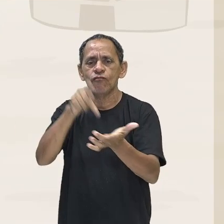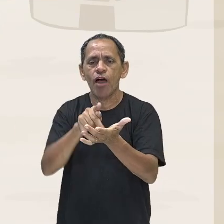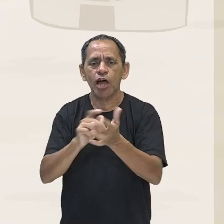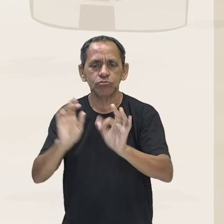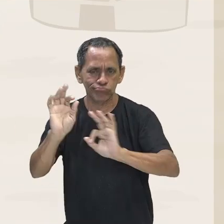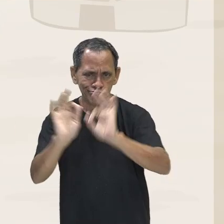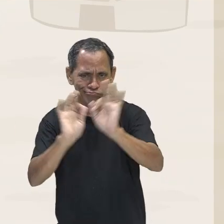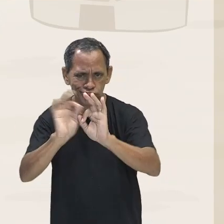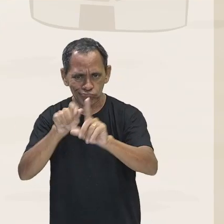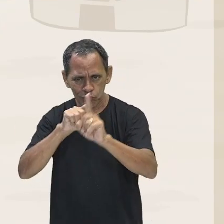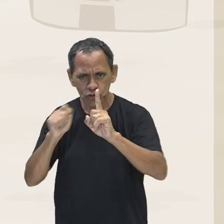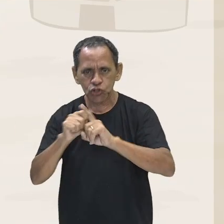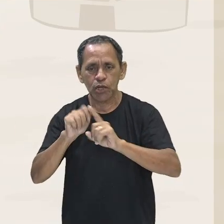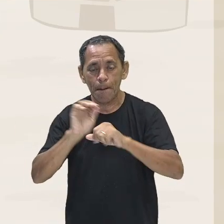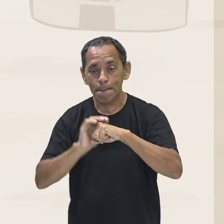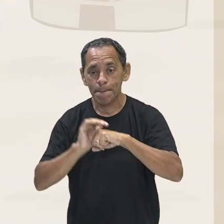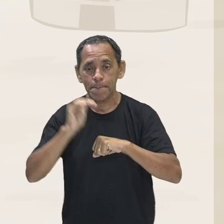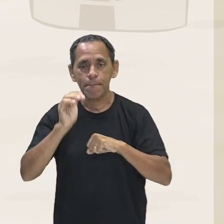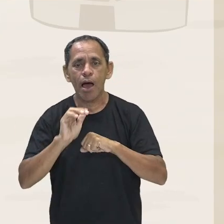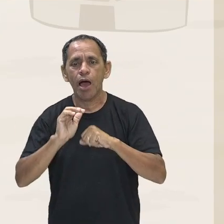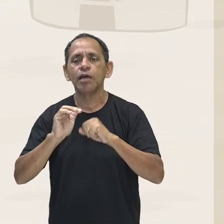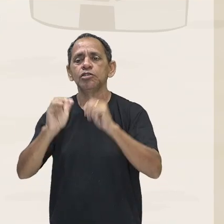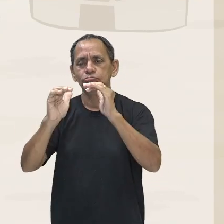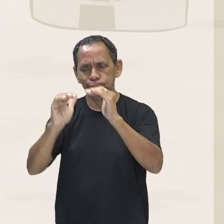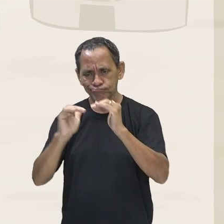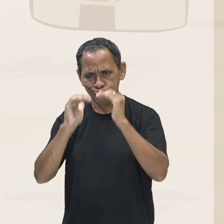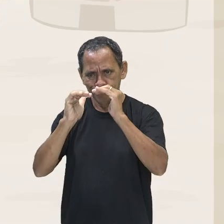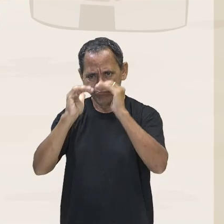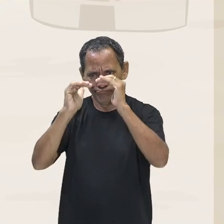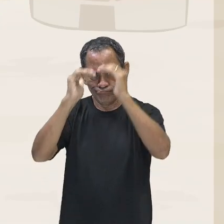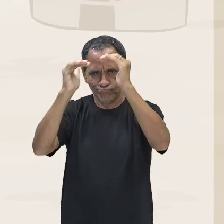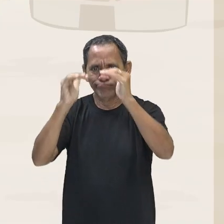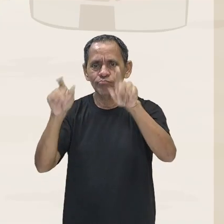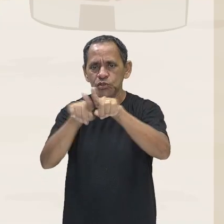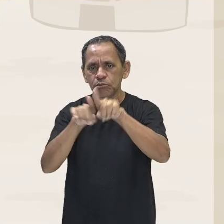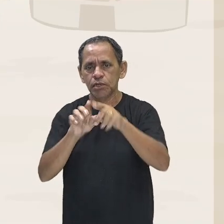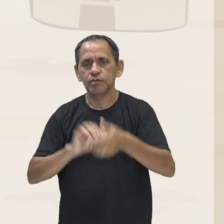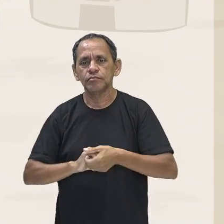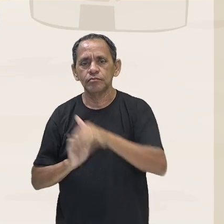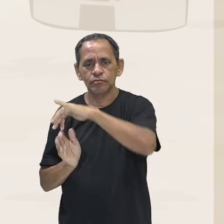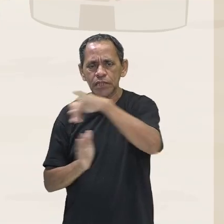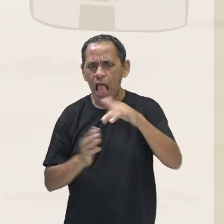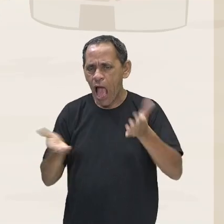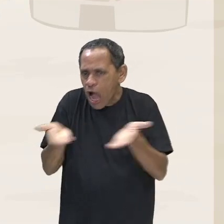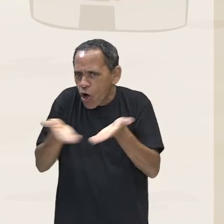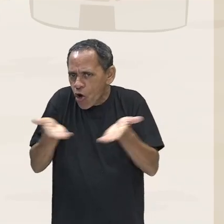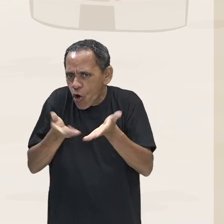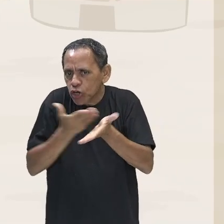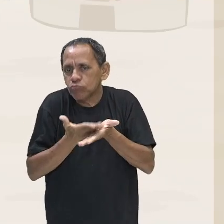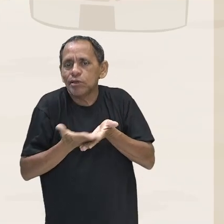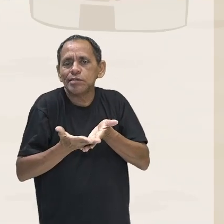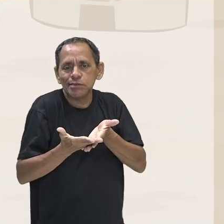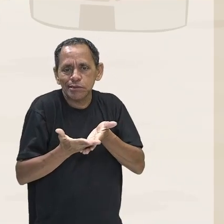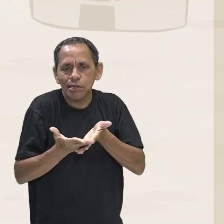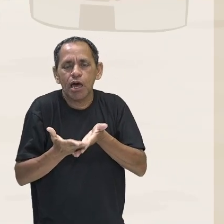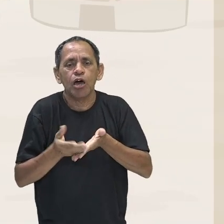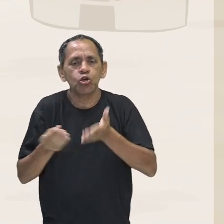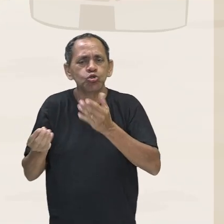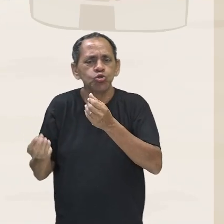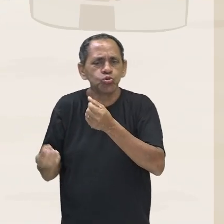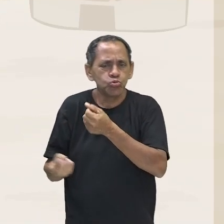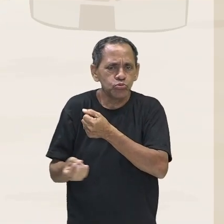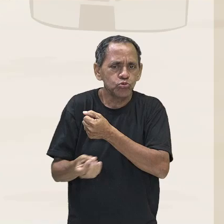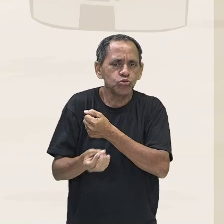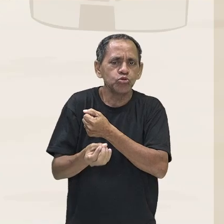organização social mais hierarquizada que a gente conhece. A gente vai passar agora para um novo momento da nossa aula, que é